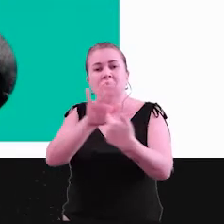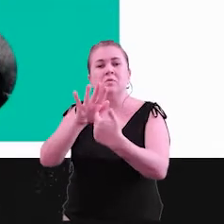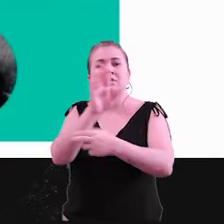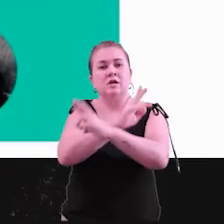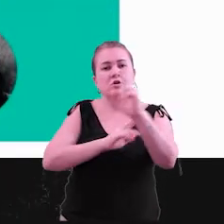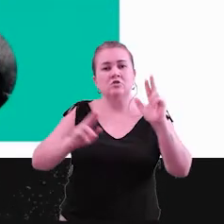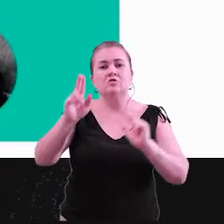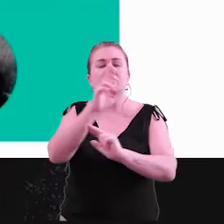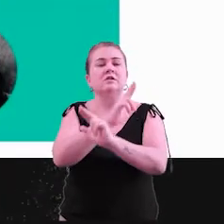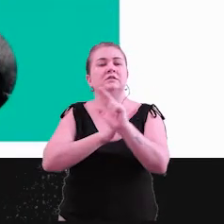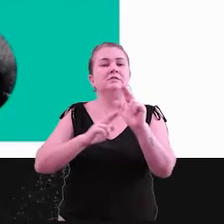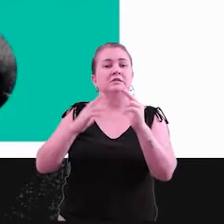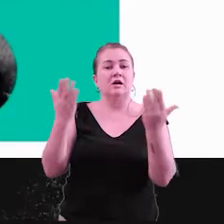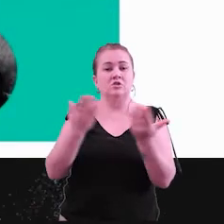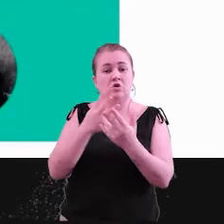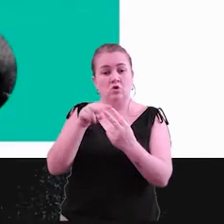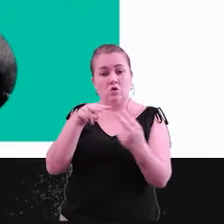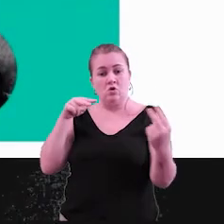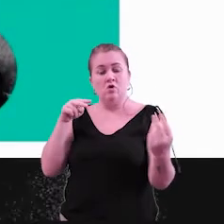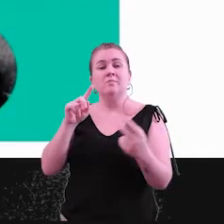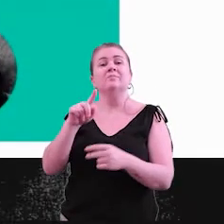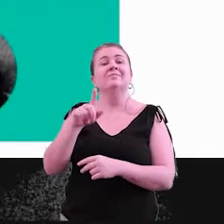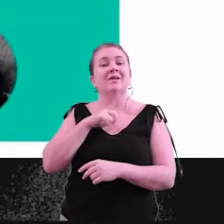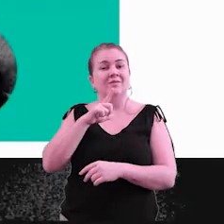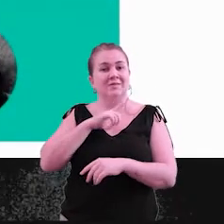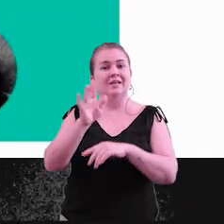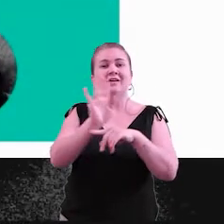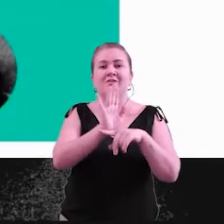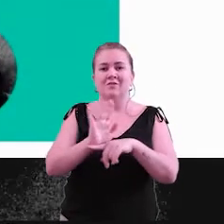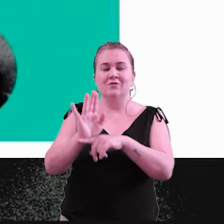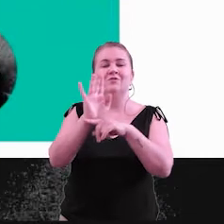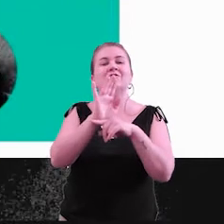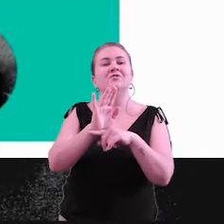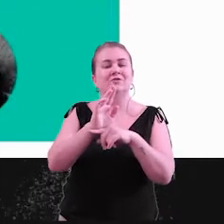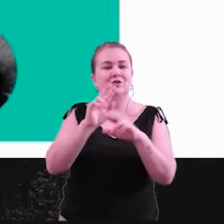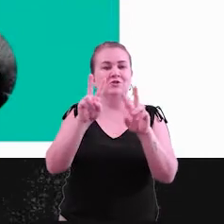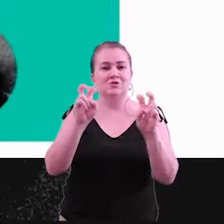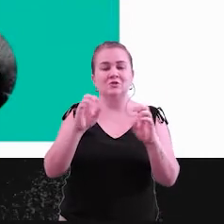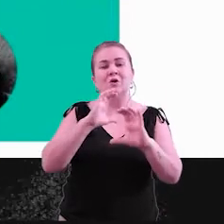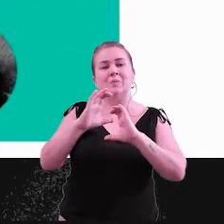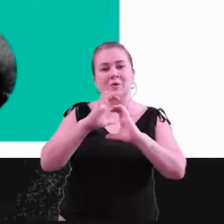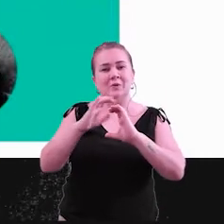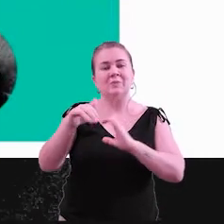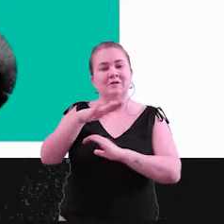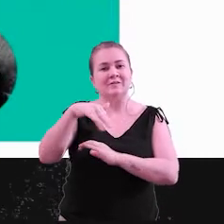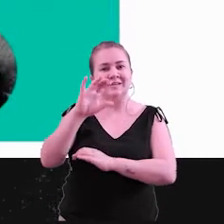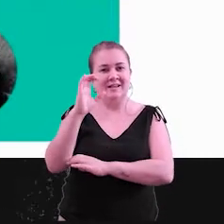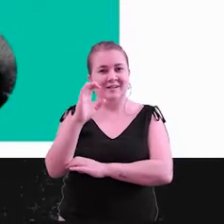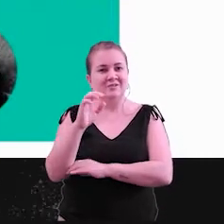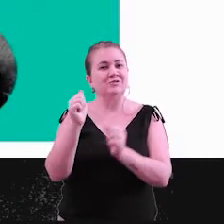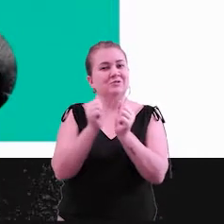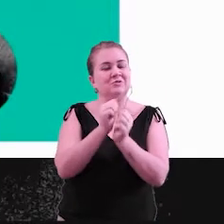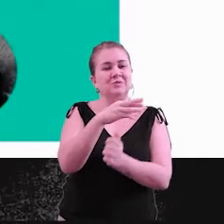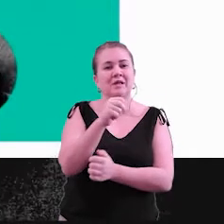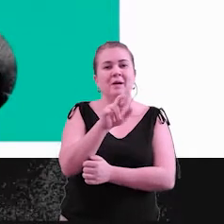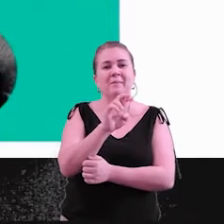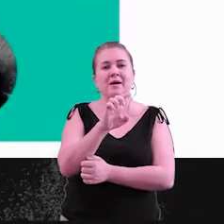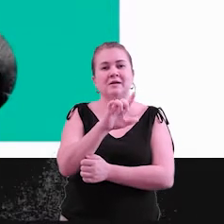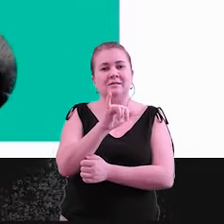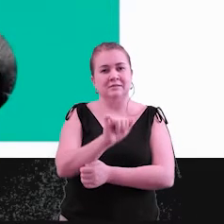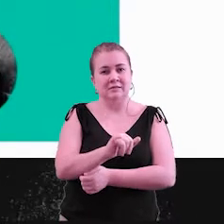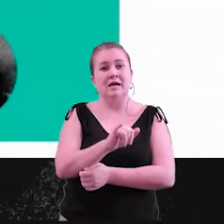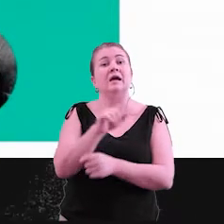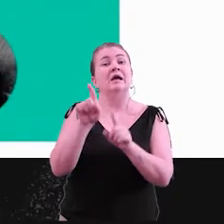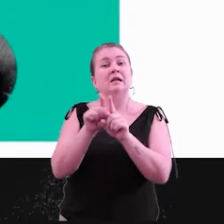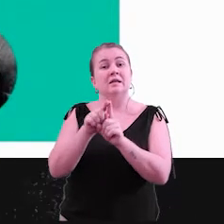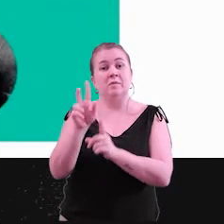nossa virtualidade. E aí eu trouxe também os nossos vídeos do INCT de Comunicação Pública da Ciência, com a Marcele, com uma professora